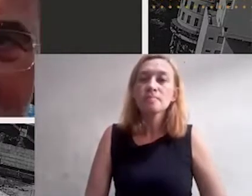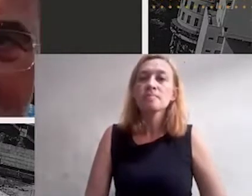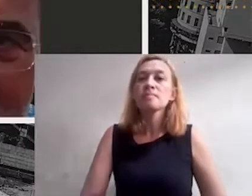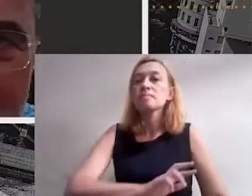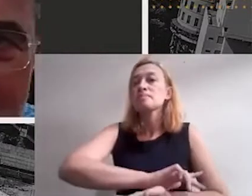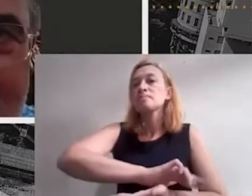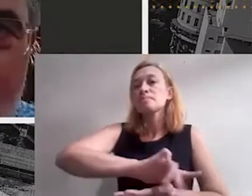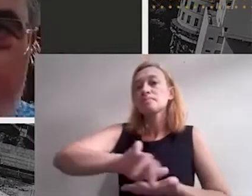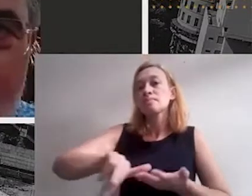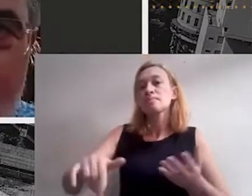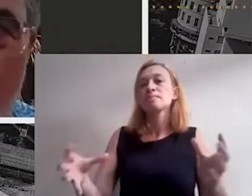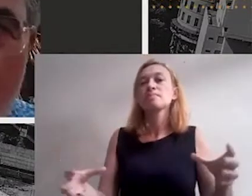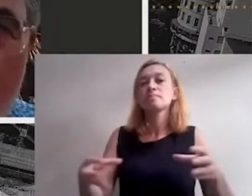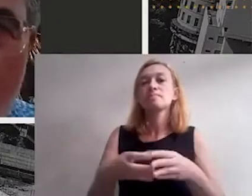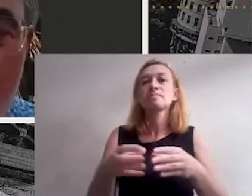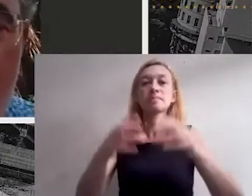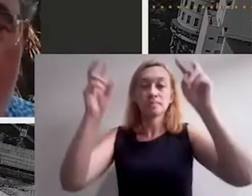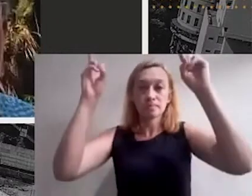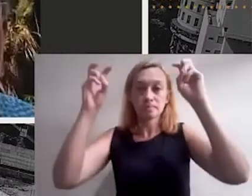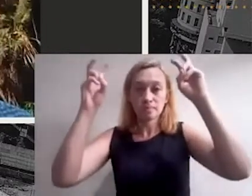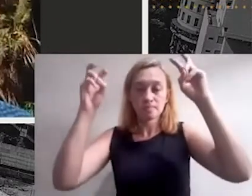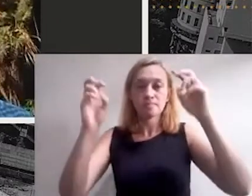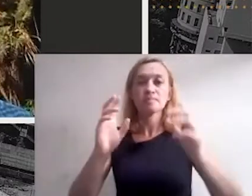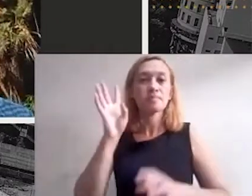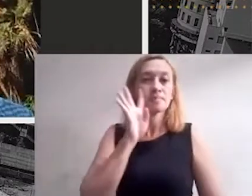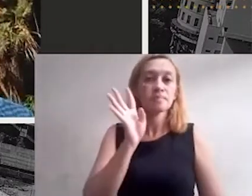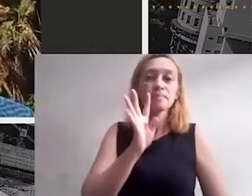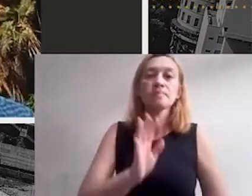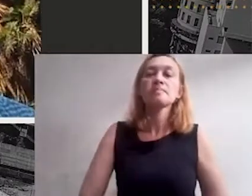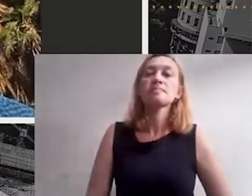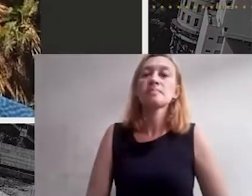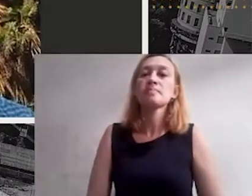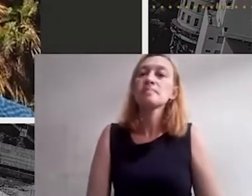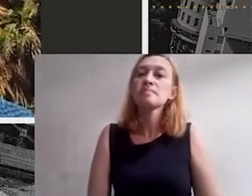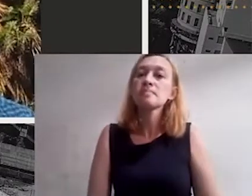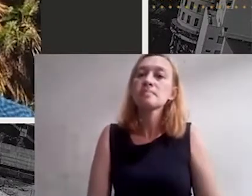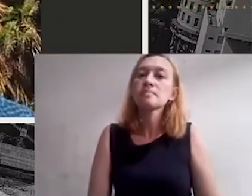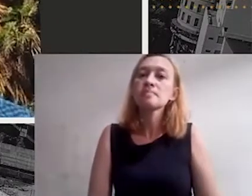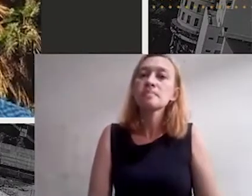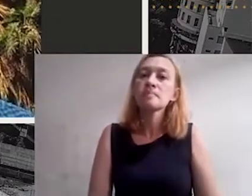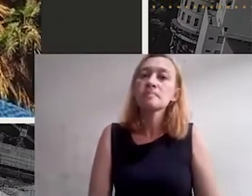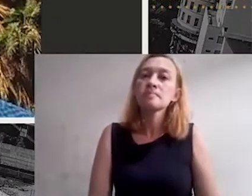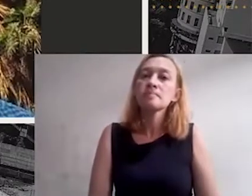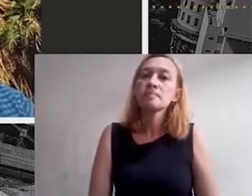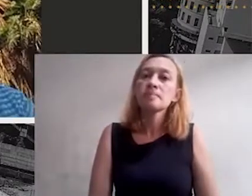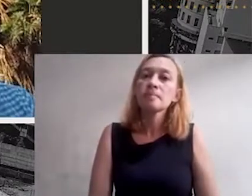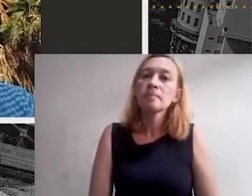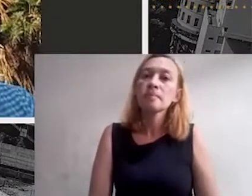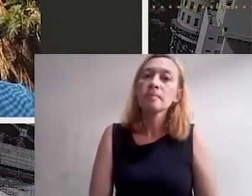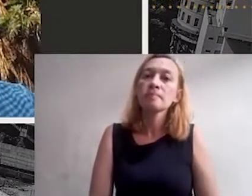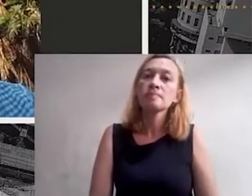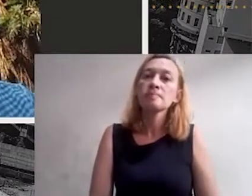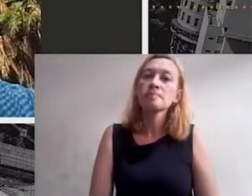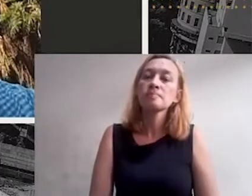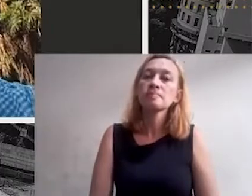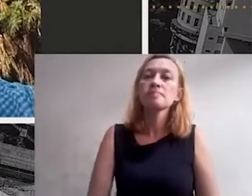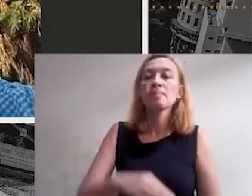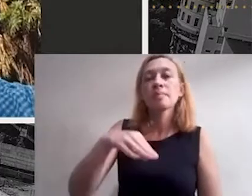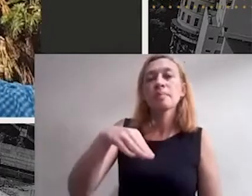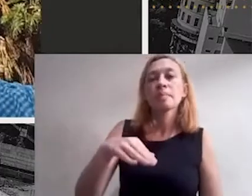essa coisa do problemólogo, né? Eu tenho um cartoon da Mafalda, que eu adoro usar, que ela olha para o planeta e fala